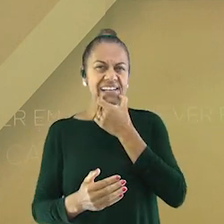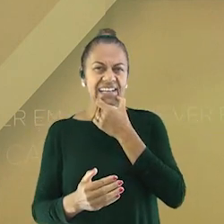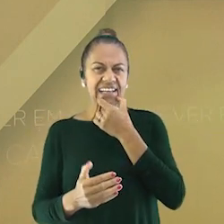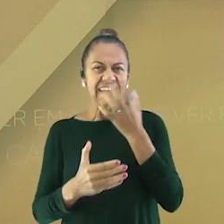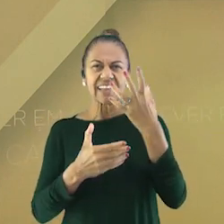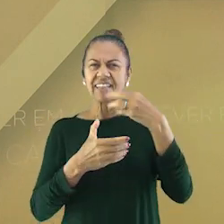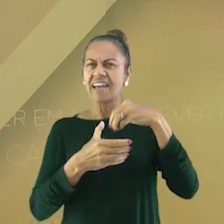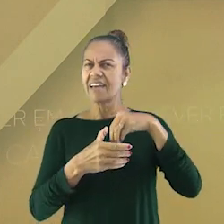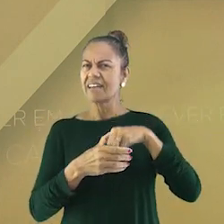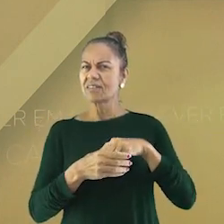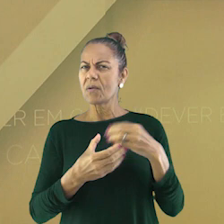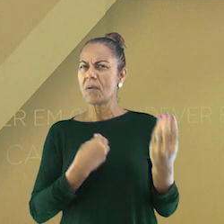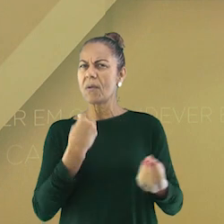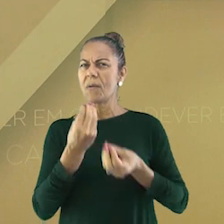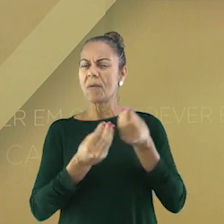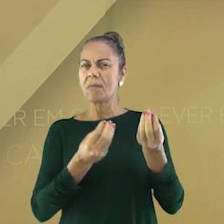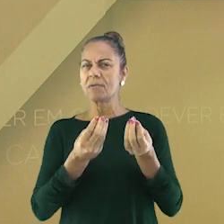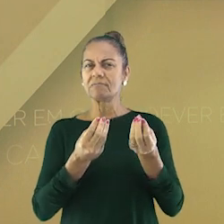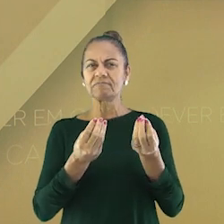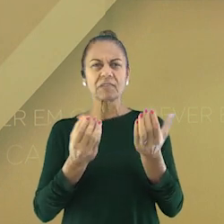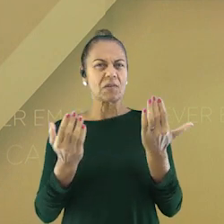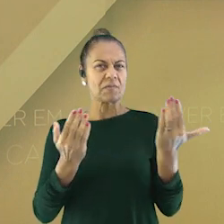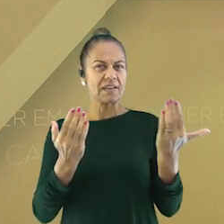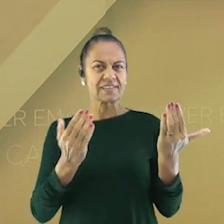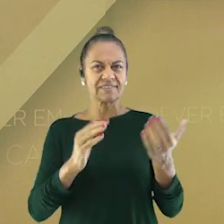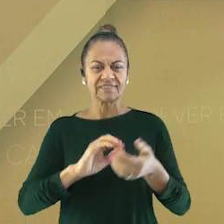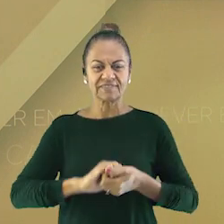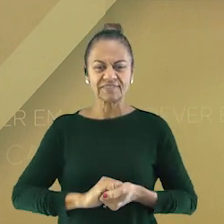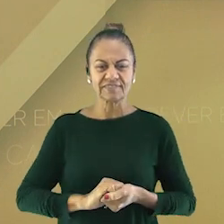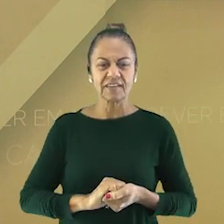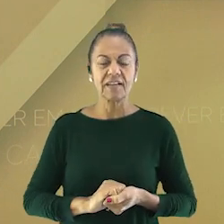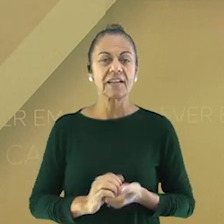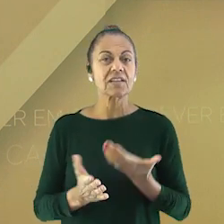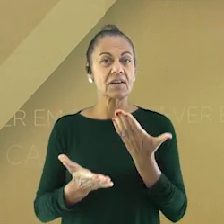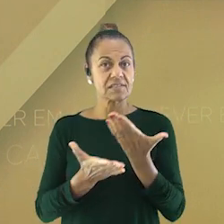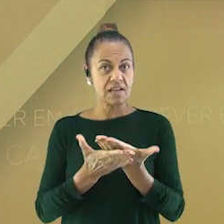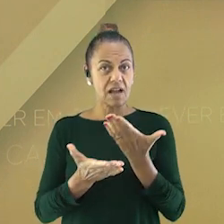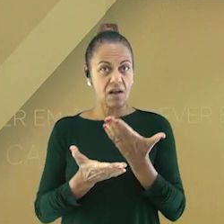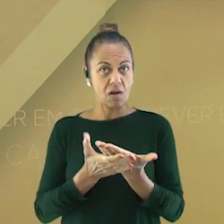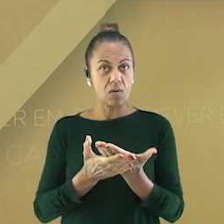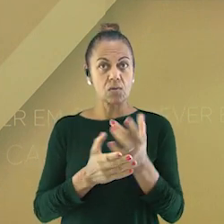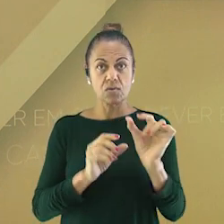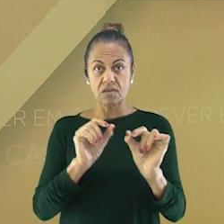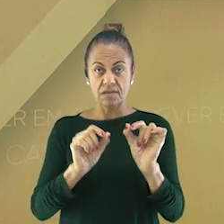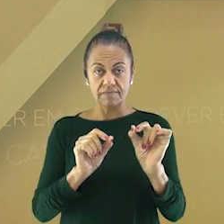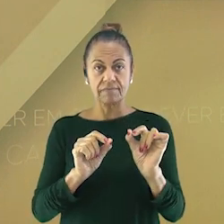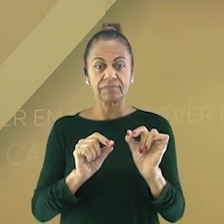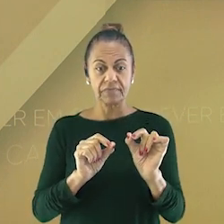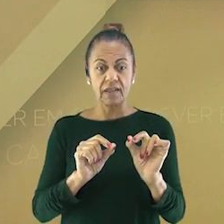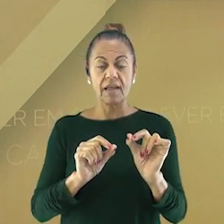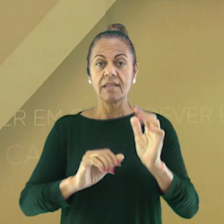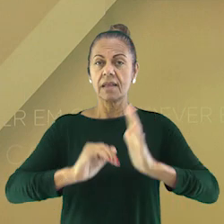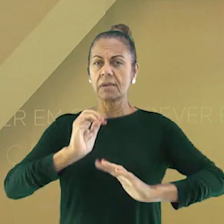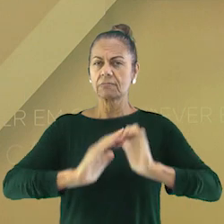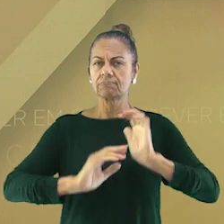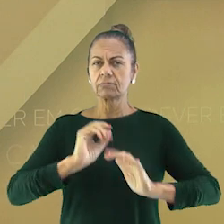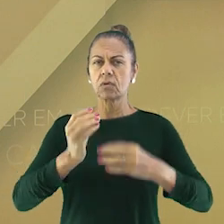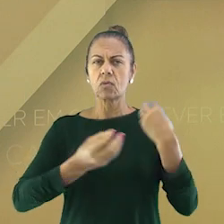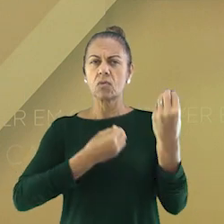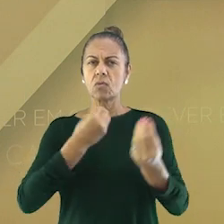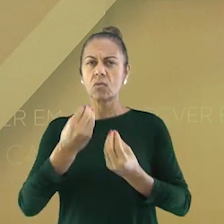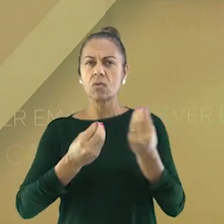para os professores. Esta aula trabalha com a seguinte habilidade: utilizar de modo inteligível as